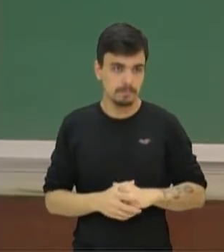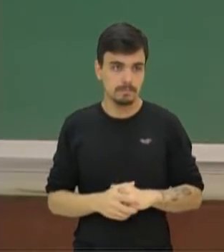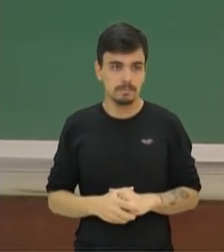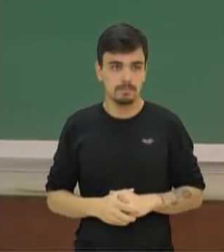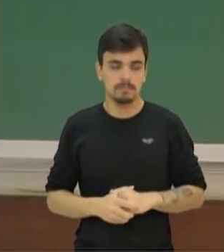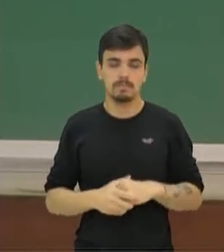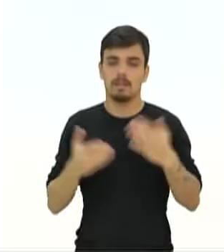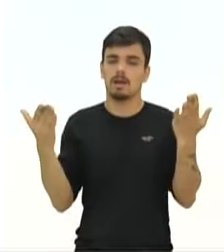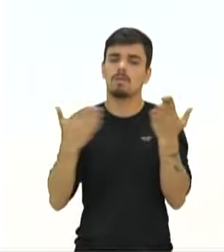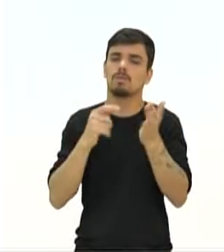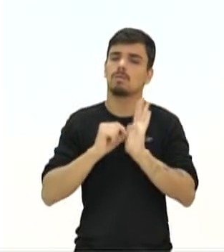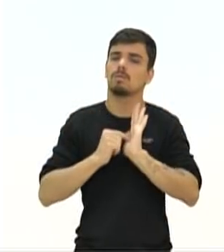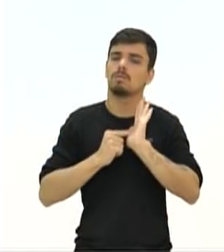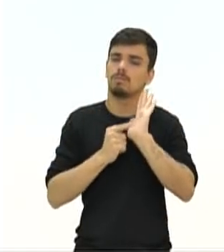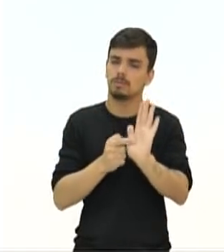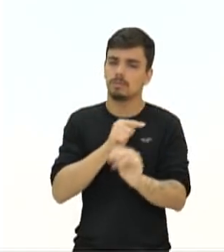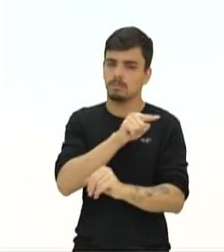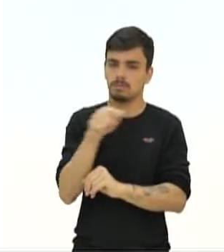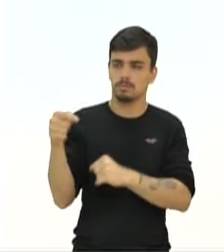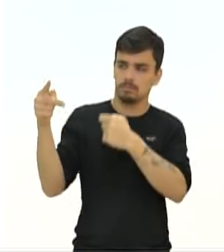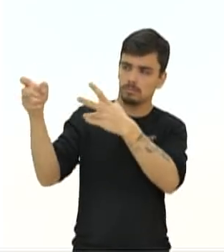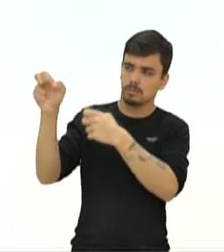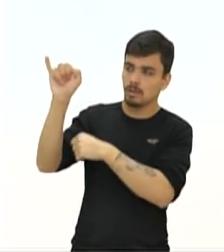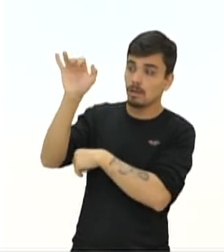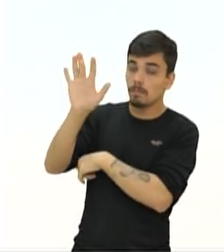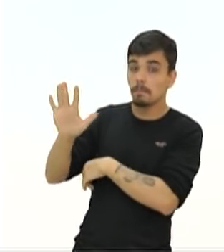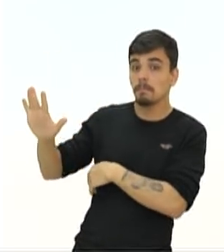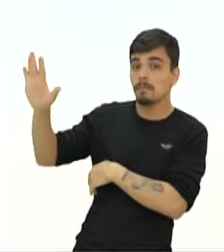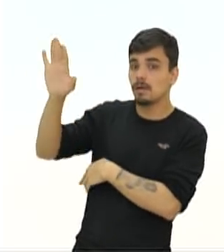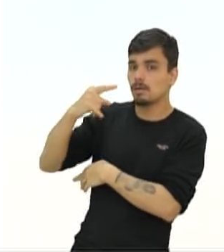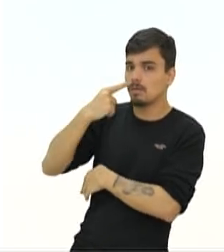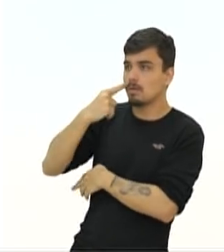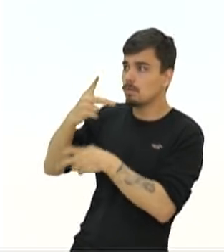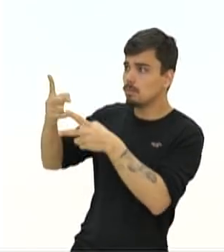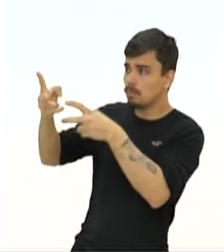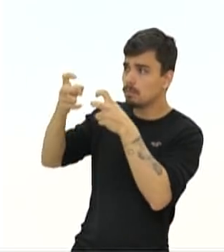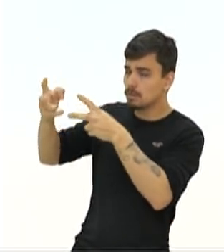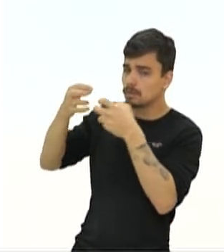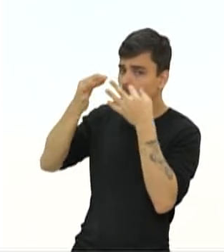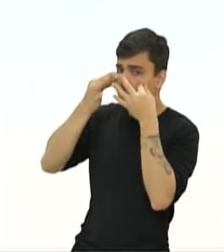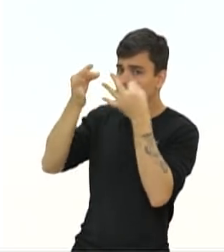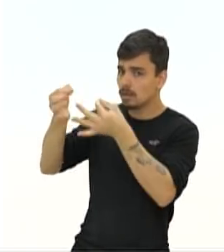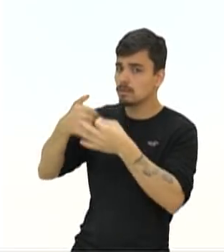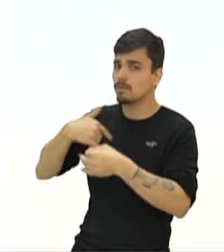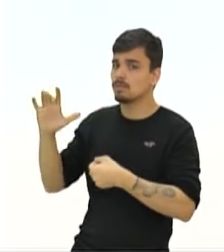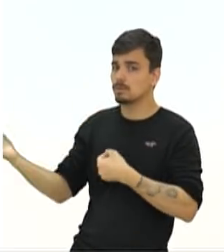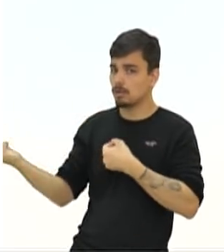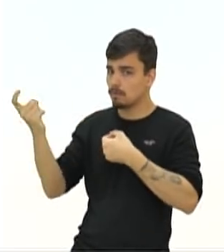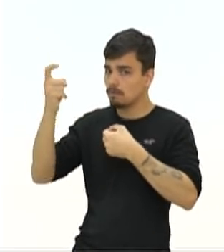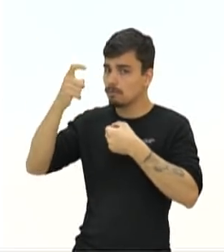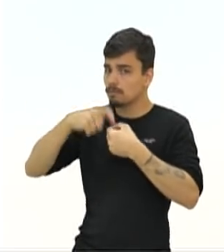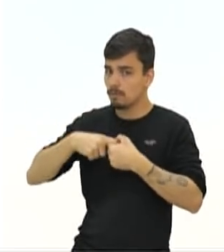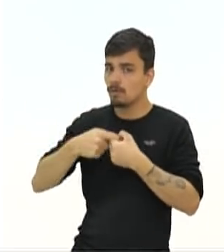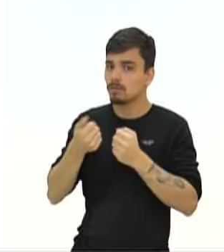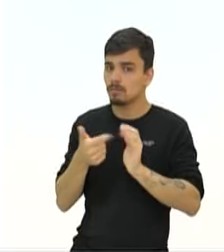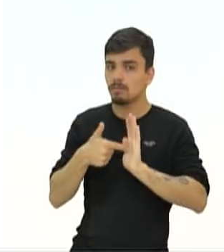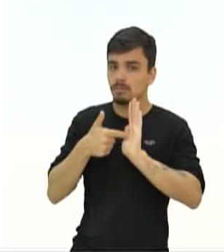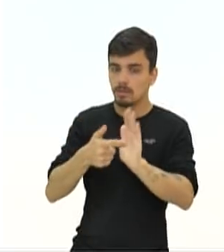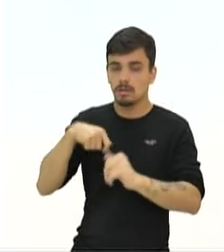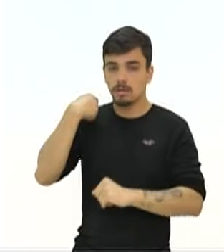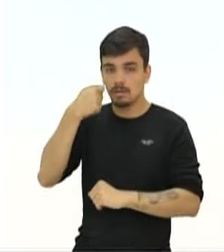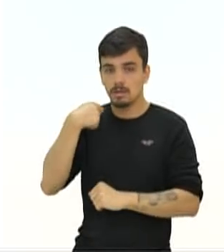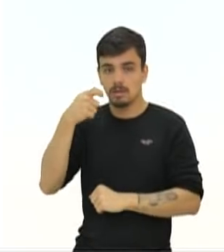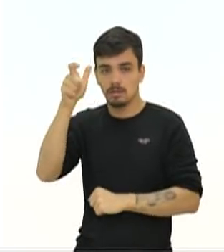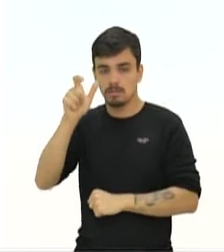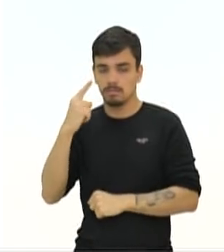Então, aqui a professora falou que a gente ia observar uma imagem, né? Então, observe um pouquinho, daqui a pouco eu volto, né? Uma obra de Antônio Parreiras.